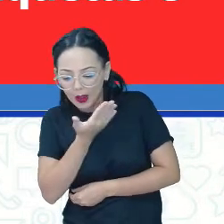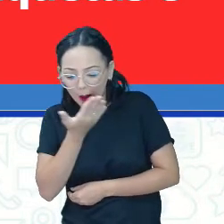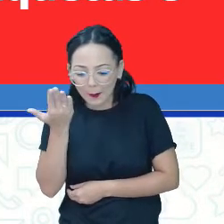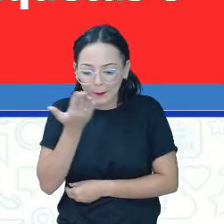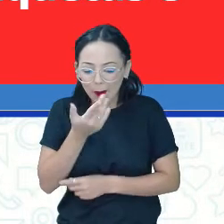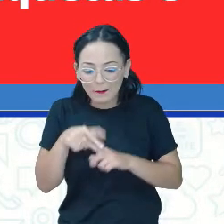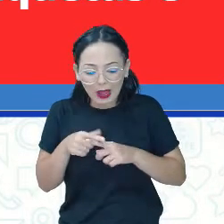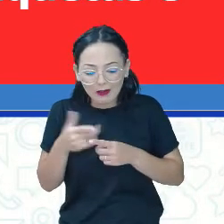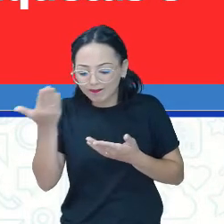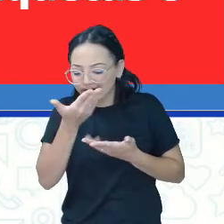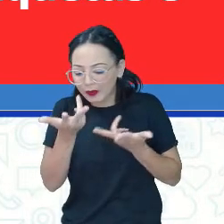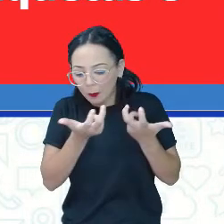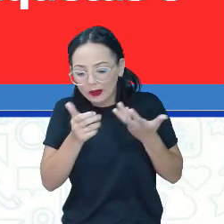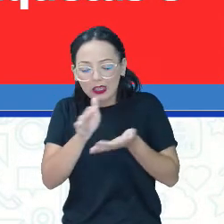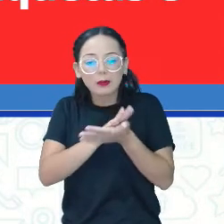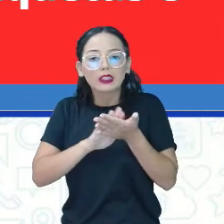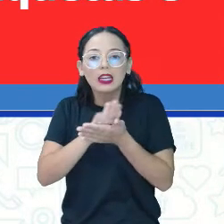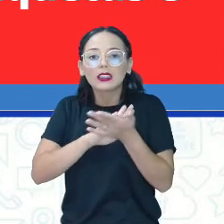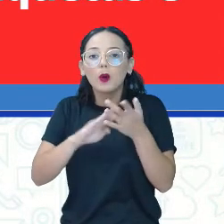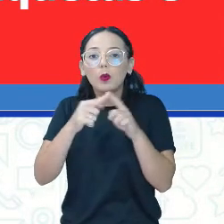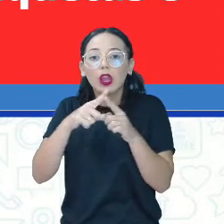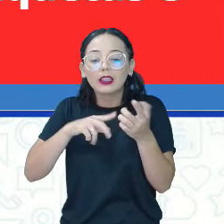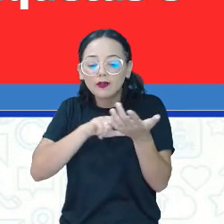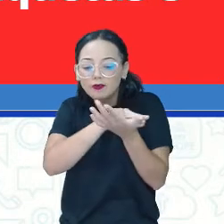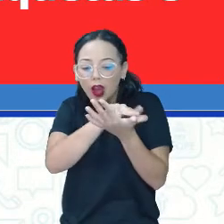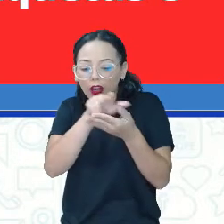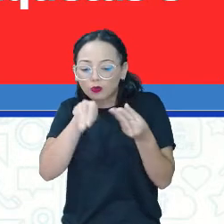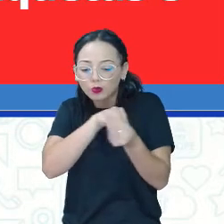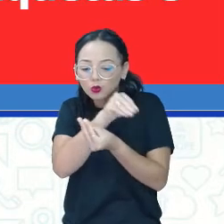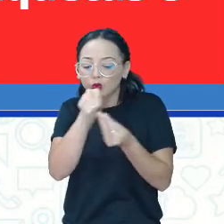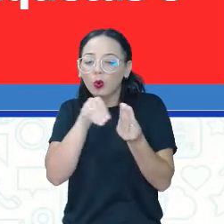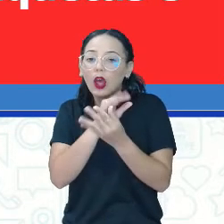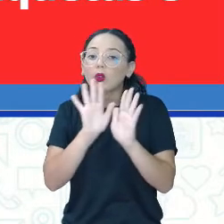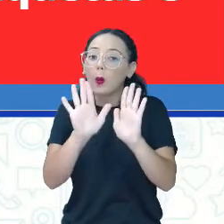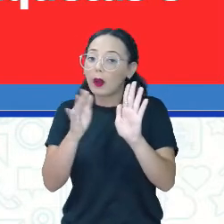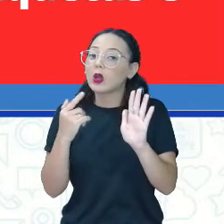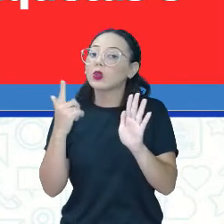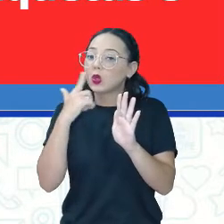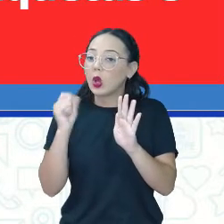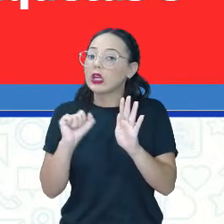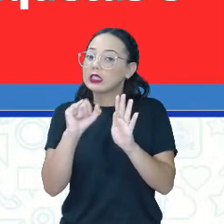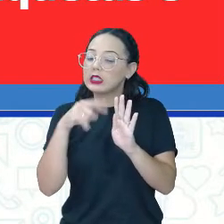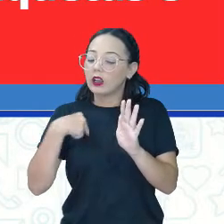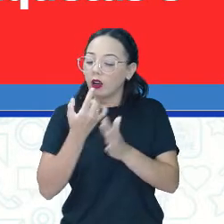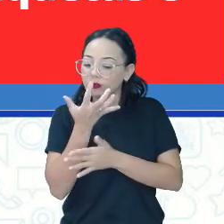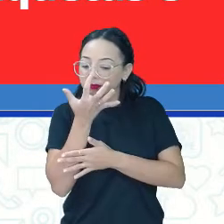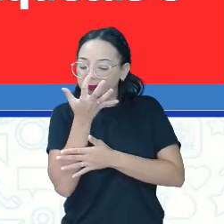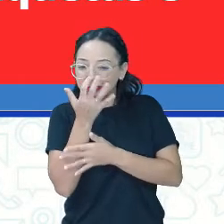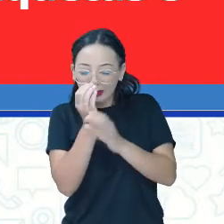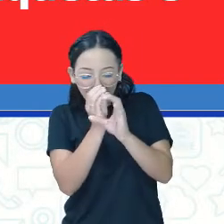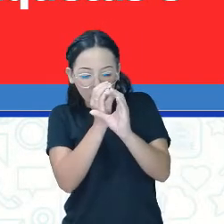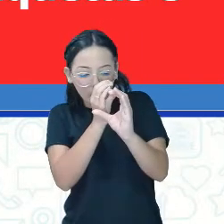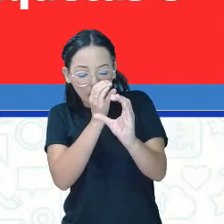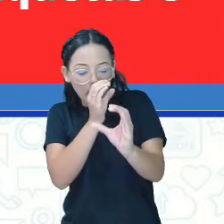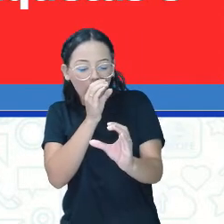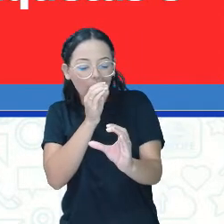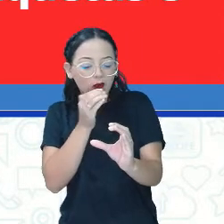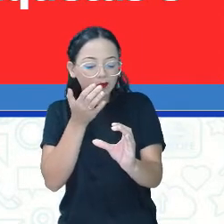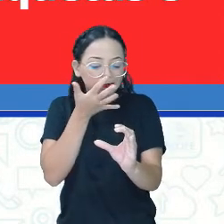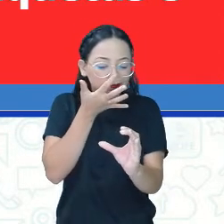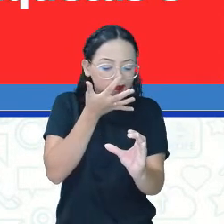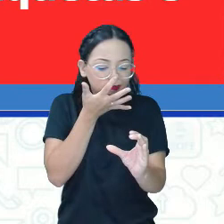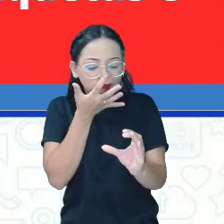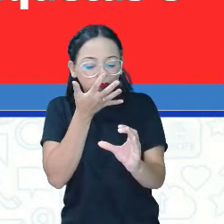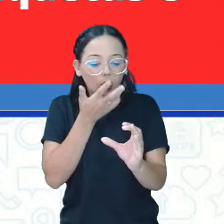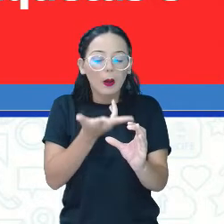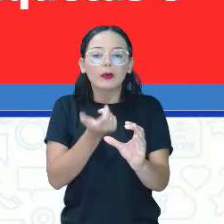que compõe nele, formado por uma fase. No entanto, com a observação por microscópio, pode-se